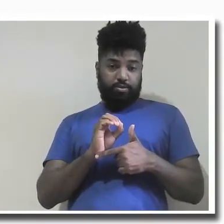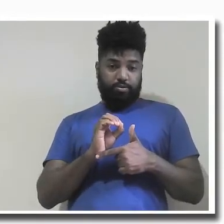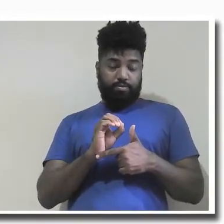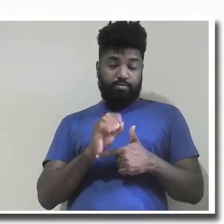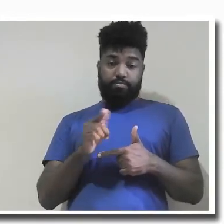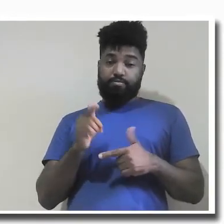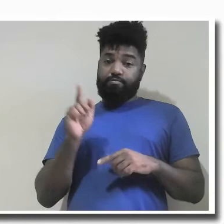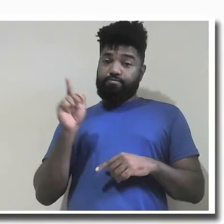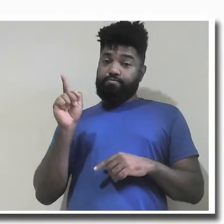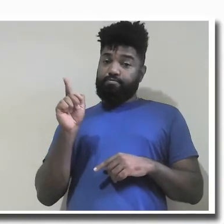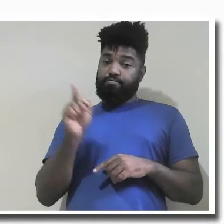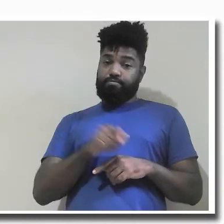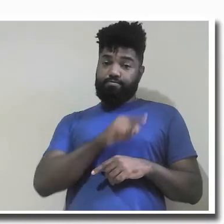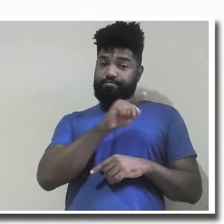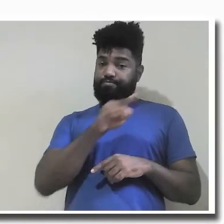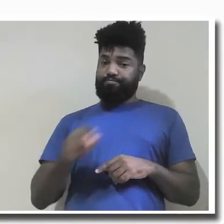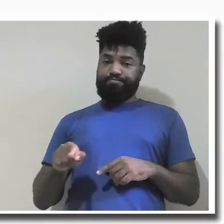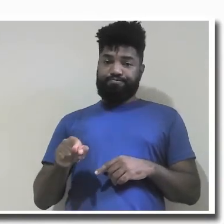não existe